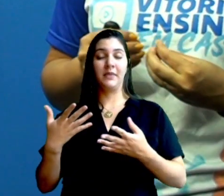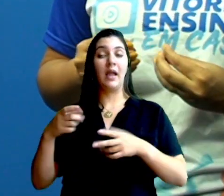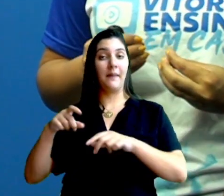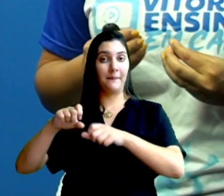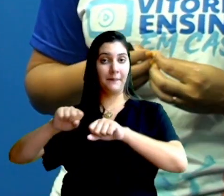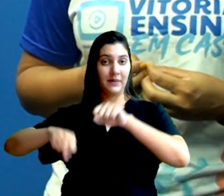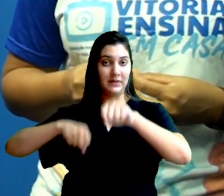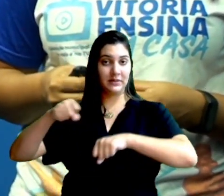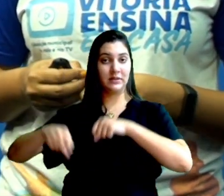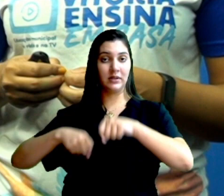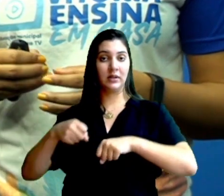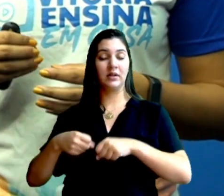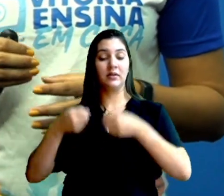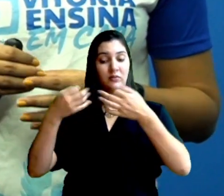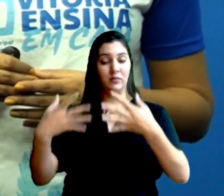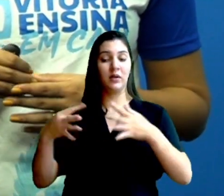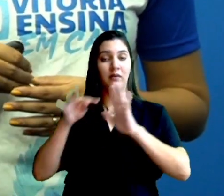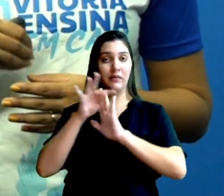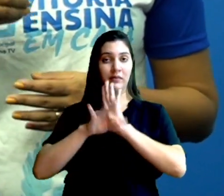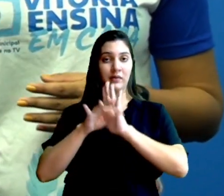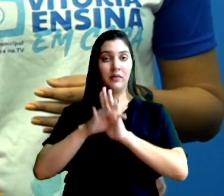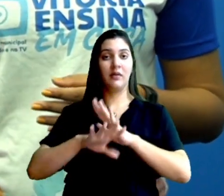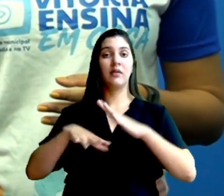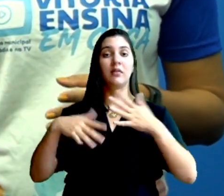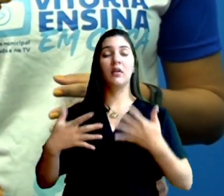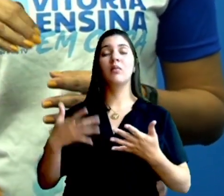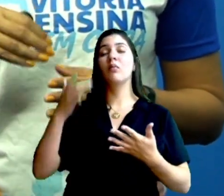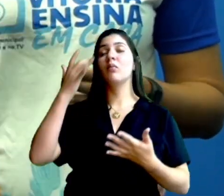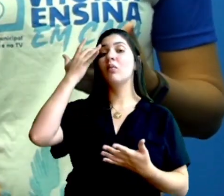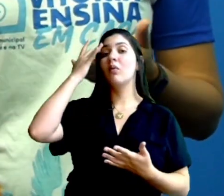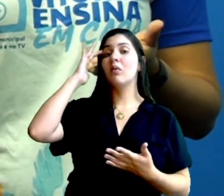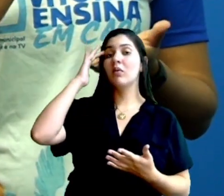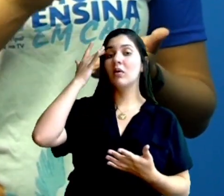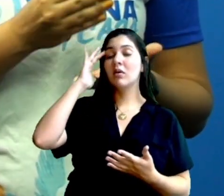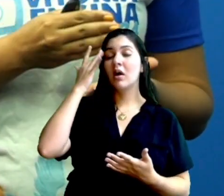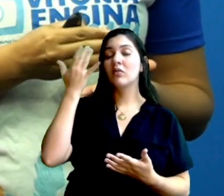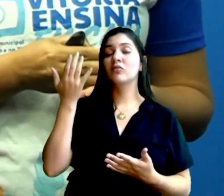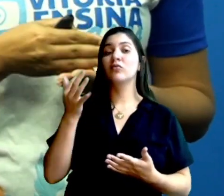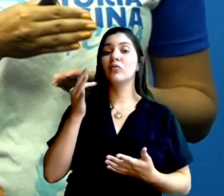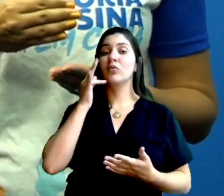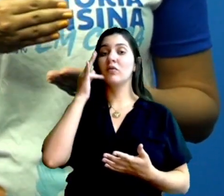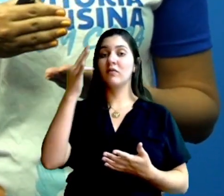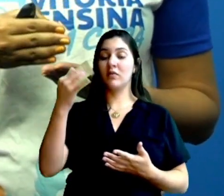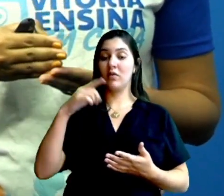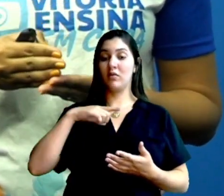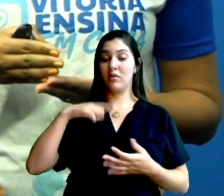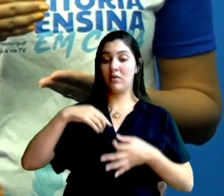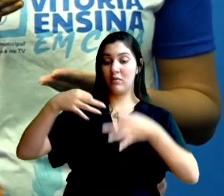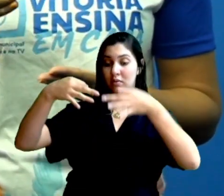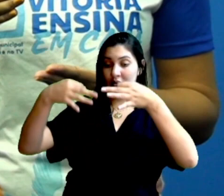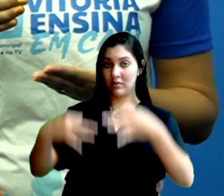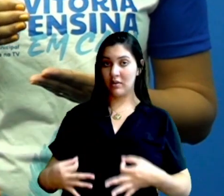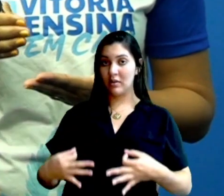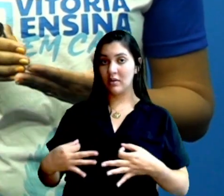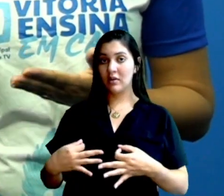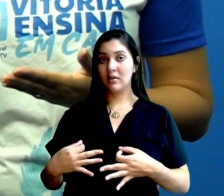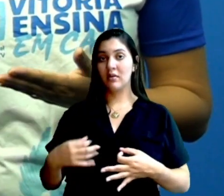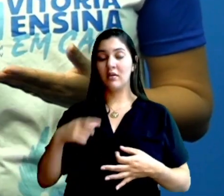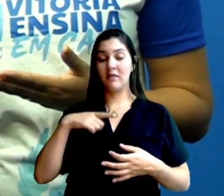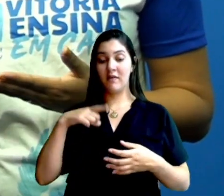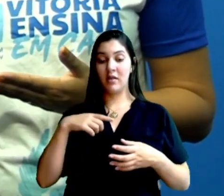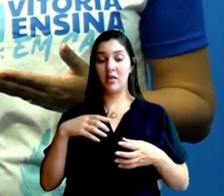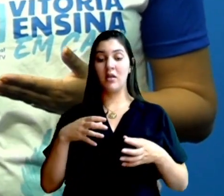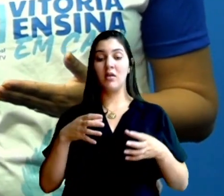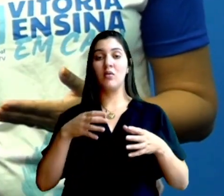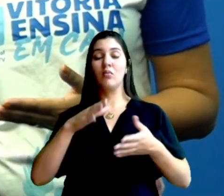a gente está falando do texto. Então, é uma suposição do futuro. Eu tenho certeza que ele vai ter uma excursão,